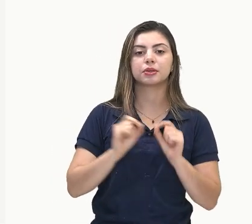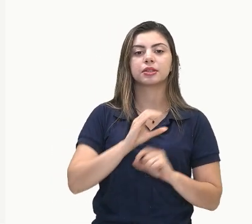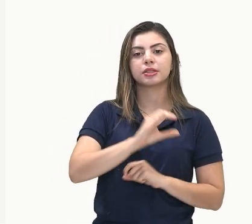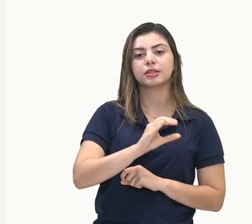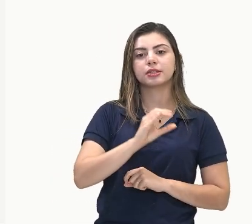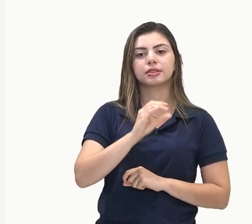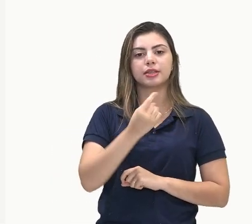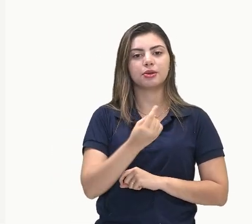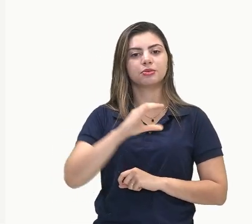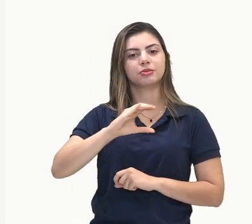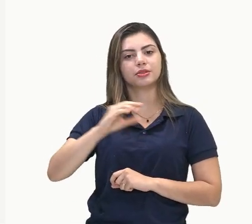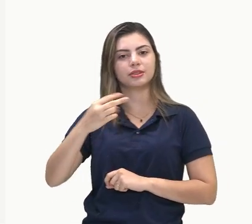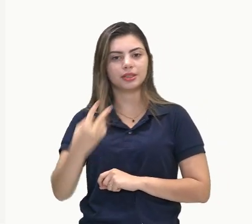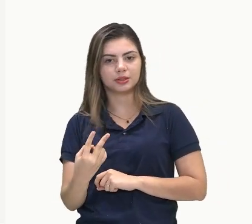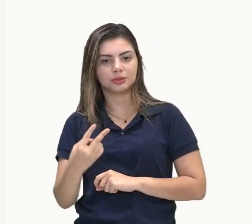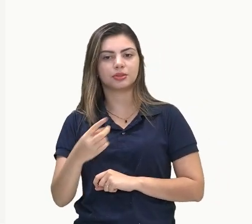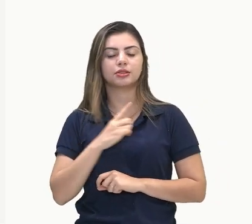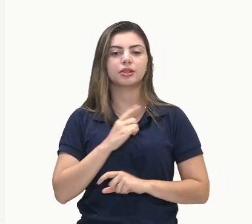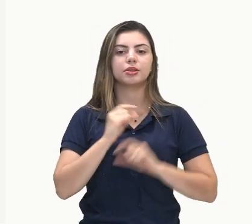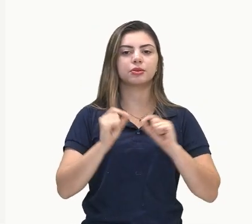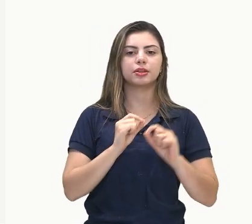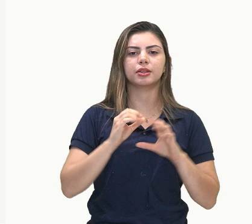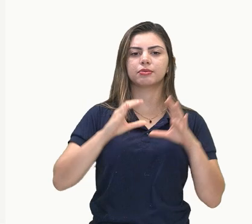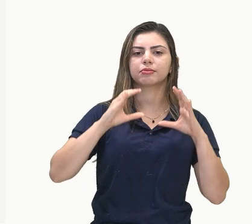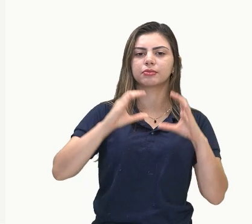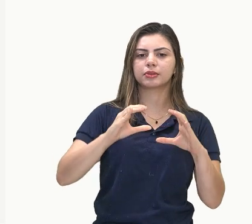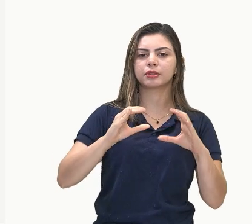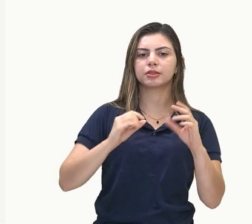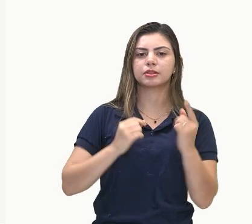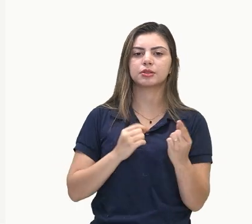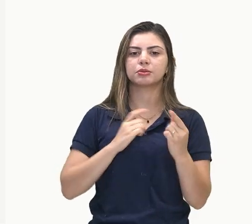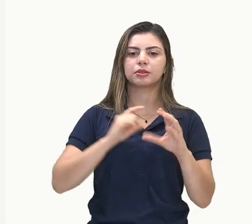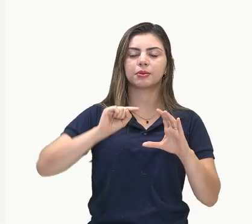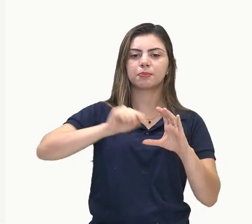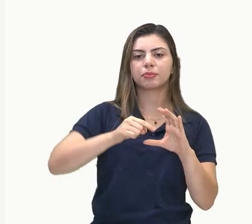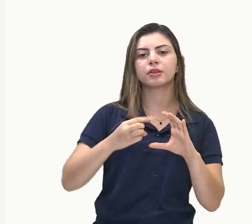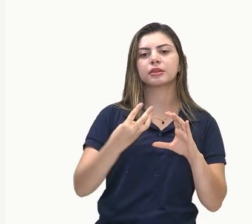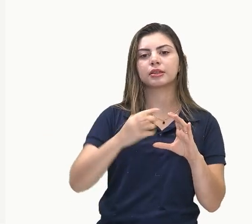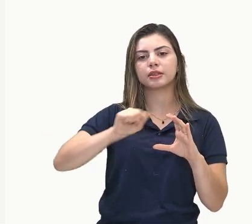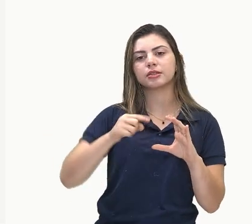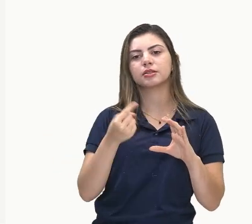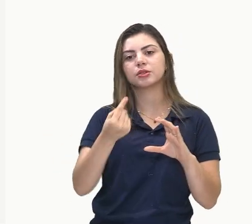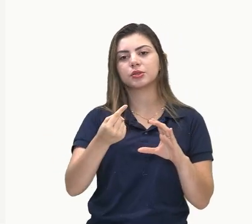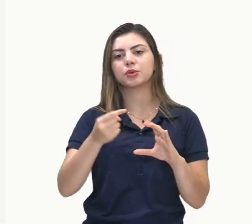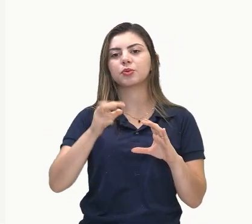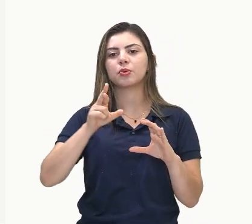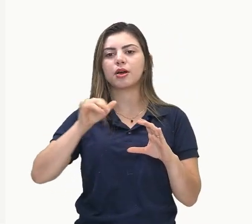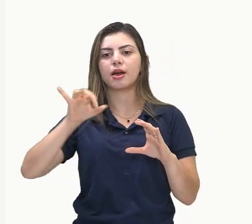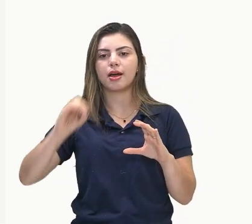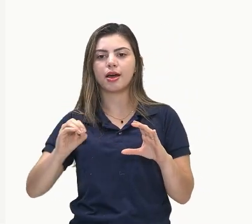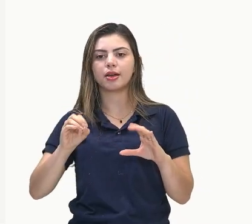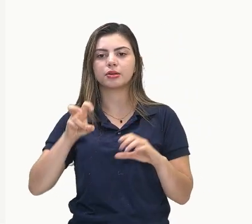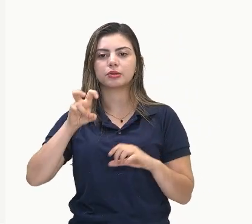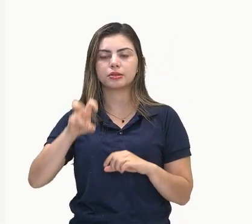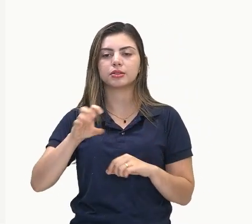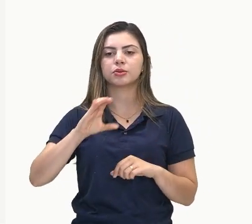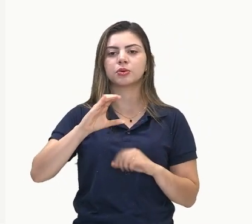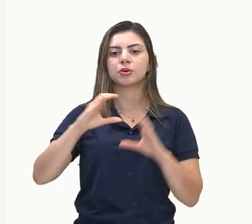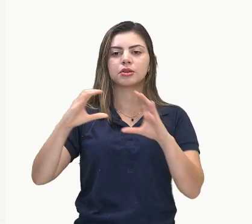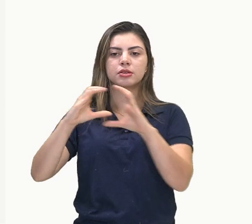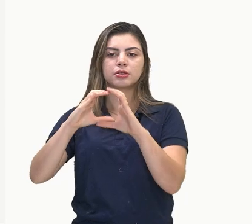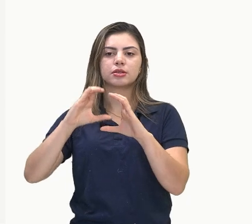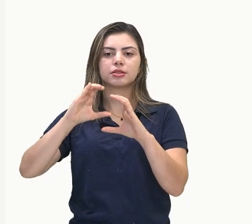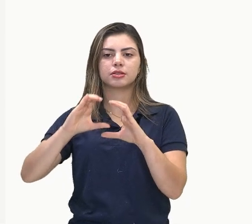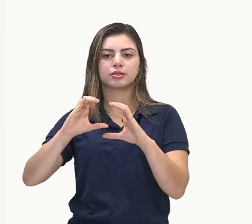centro, né, no ponto 7 e 1 e raio 1. Aqui, pessoal, essa questão aqui, ela veio já mastigada para vocês. Prontinho,